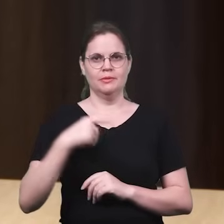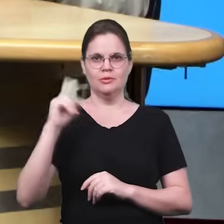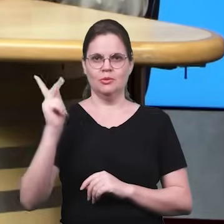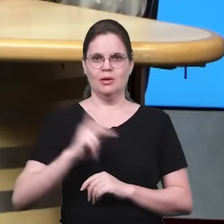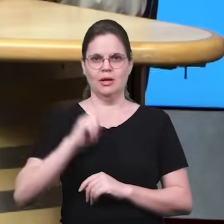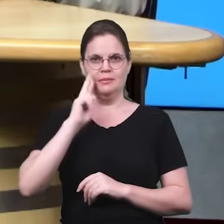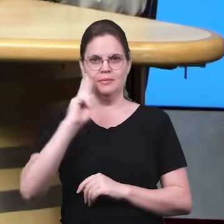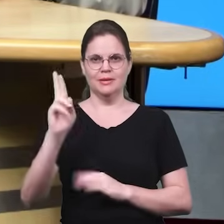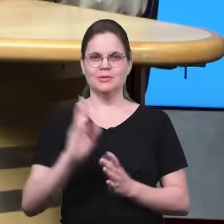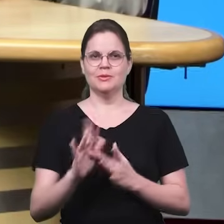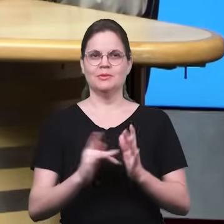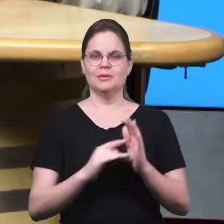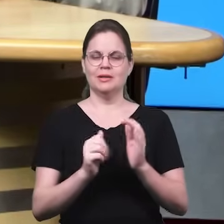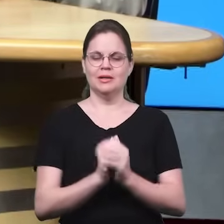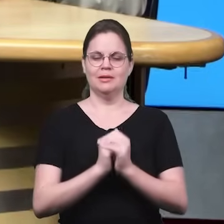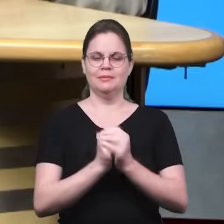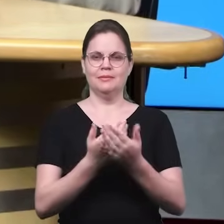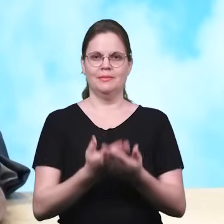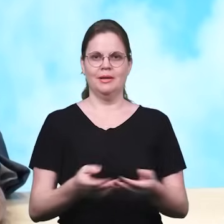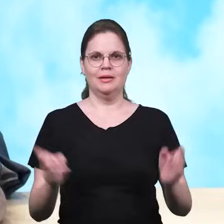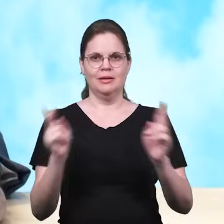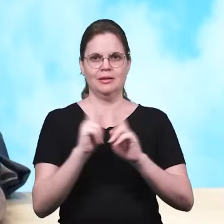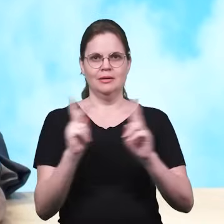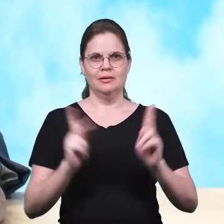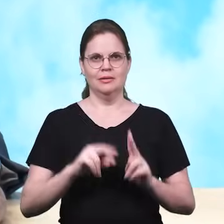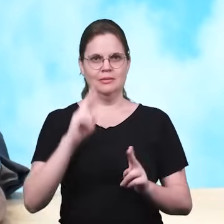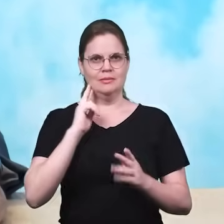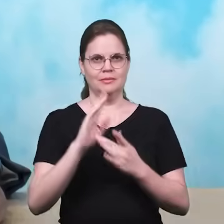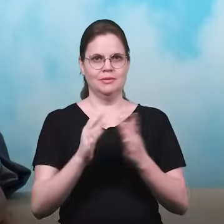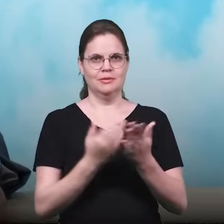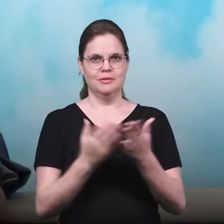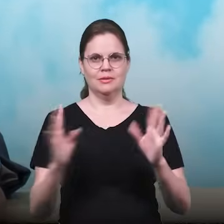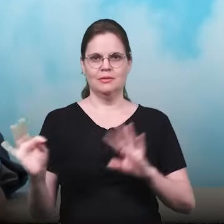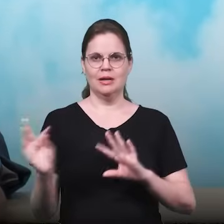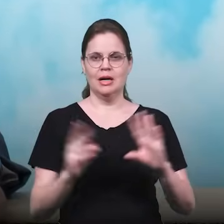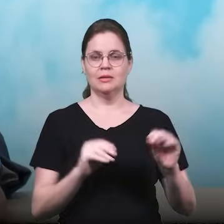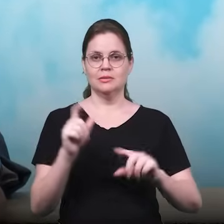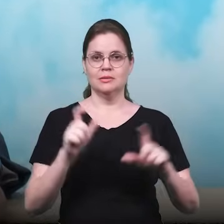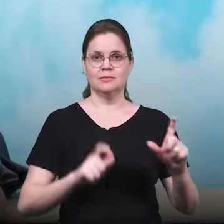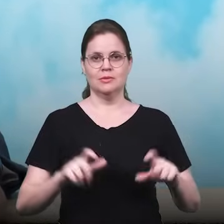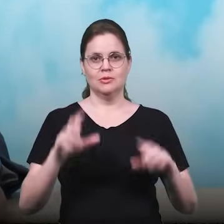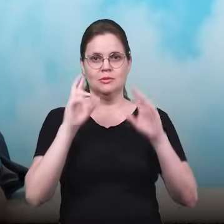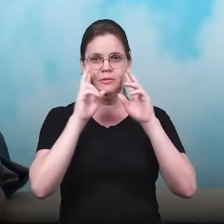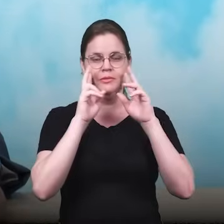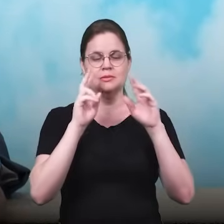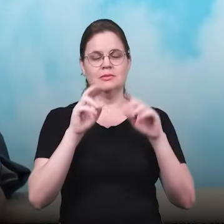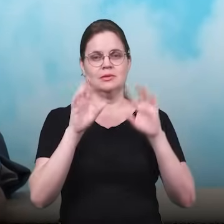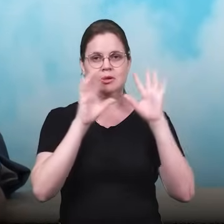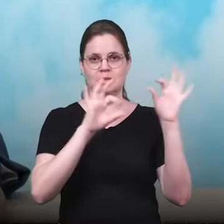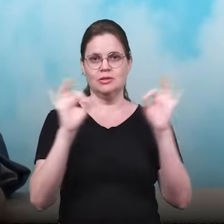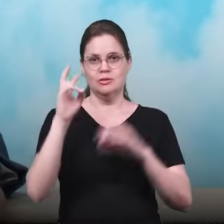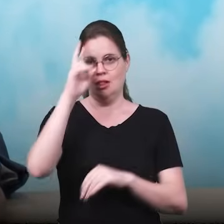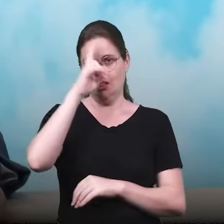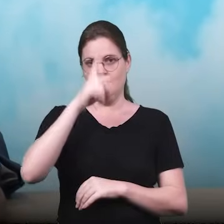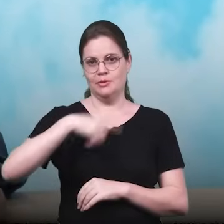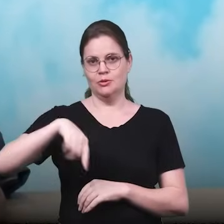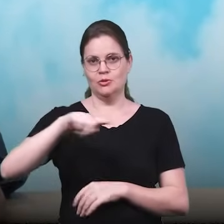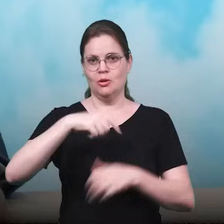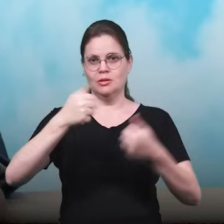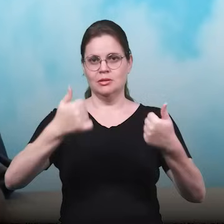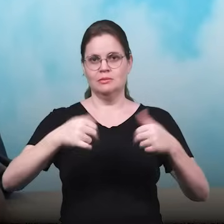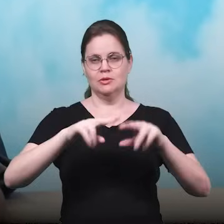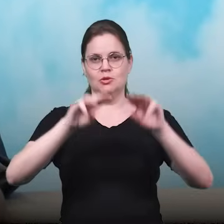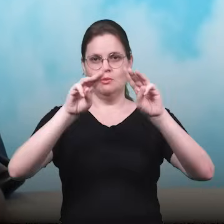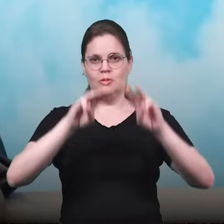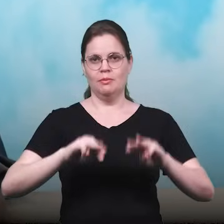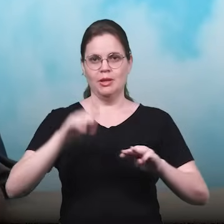Leonardo. Amém. A paz do Senhor, pastor Luciano. A paz do Senhor a todos os irmãos. Lembrando aqui, irmãos, que nós falamos do maná e todos